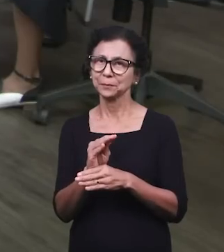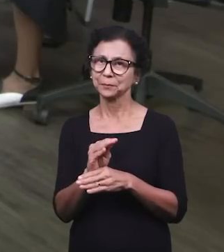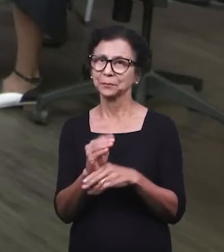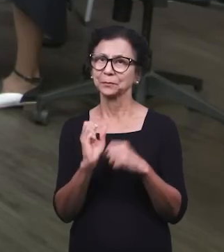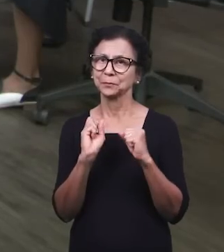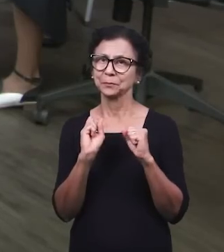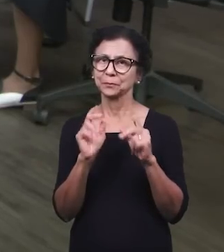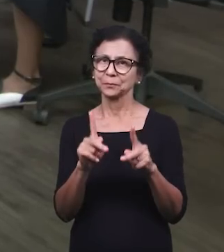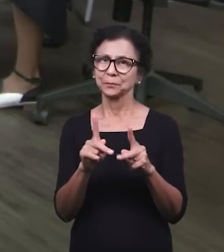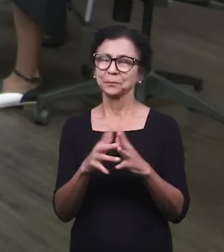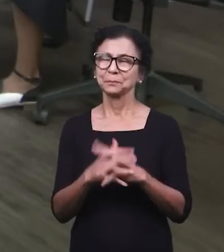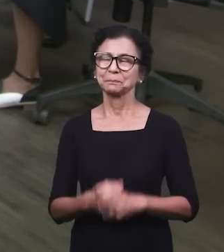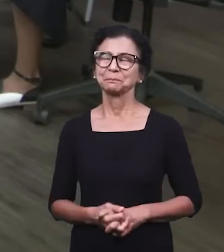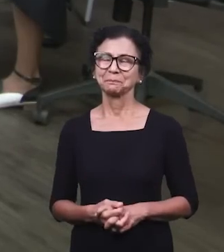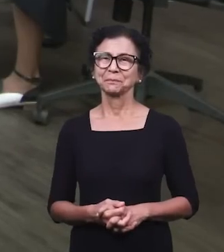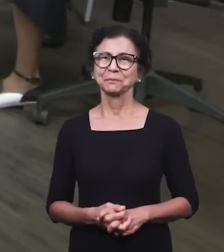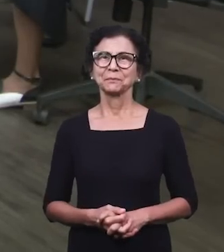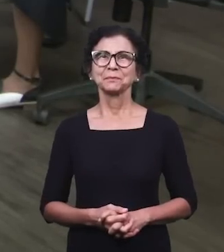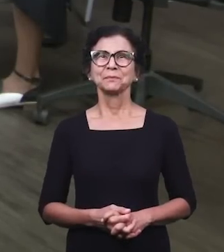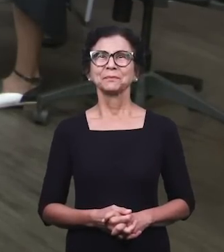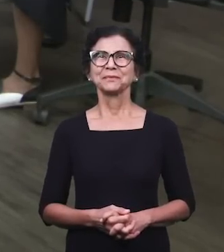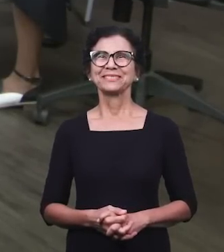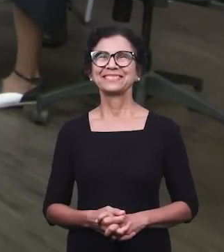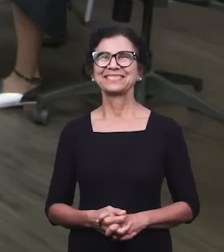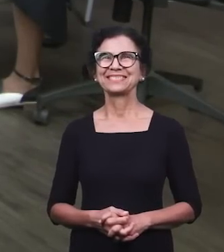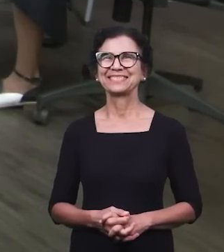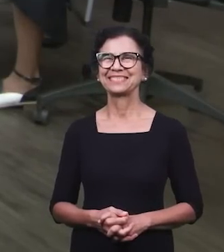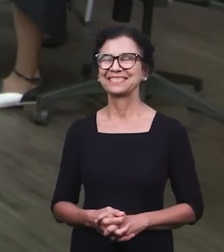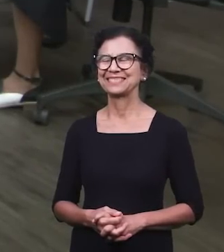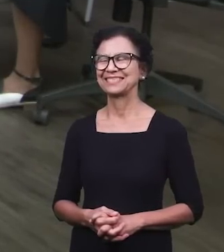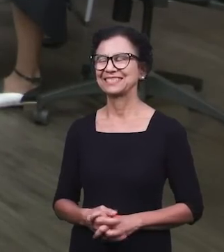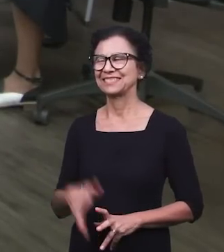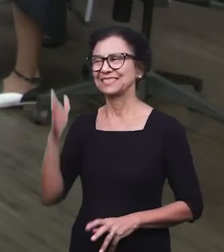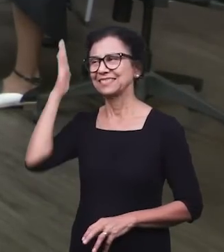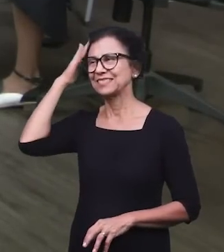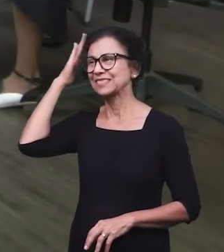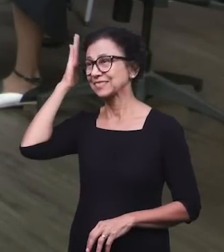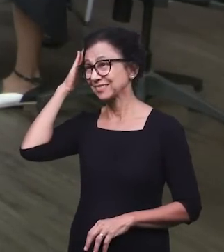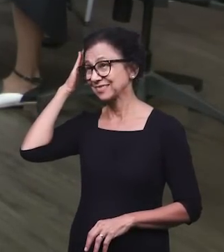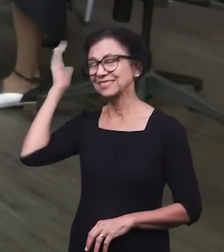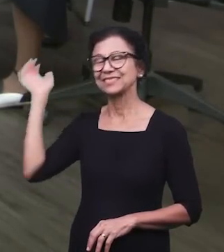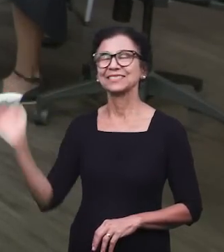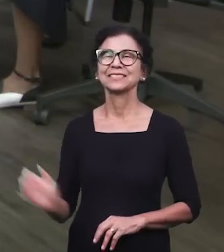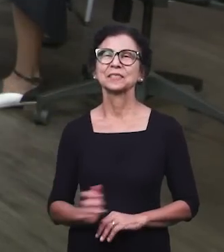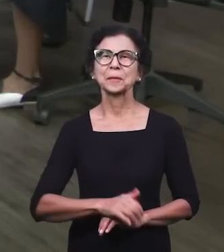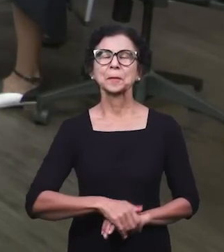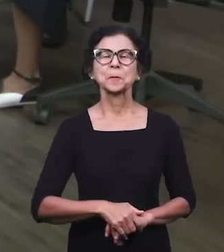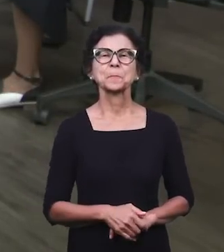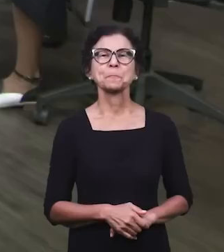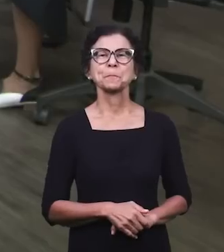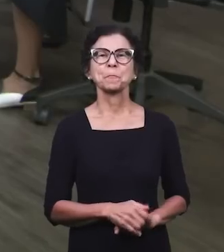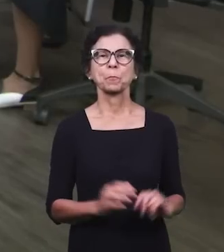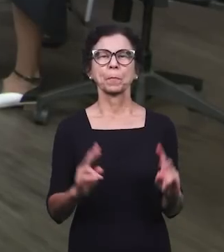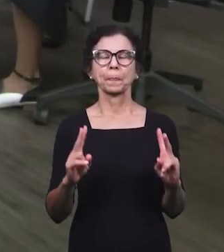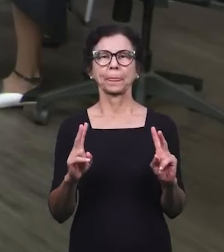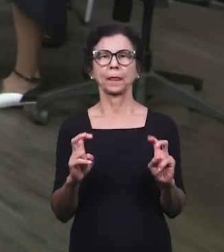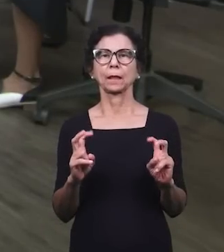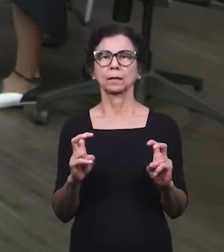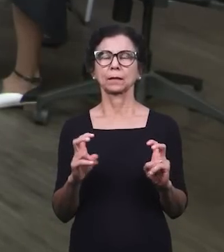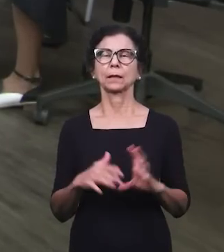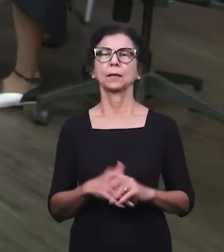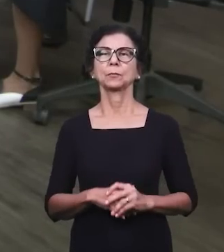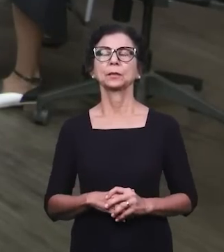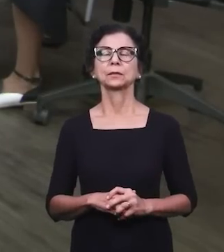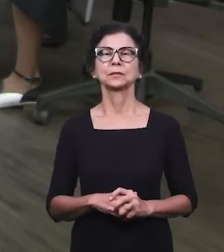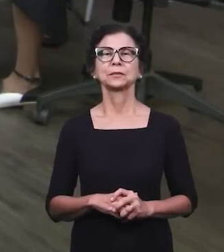tá certo? Respondido? Muito bem, vamos lá, Andréia, toca o barco. Agora, o tema, né, a próxima pergunta